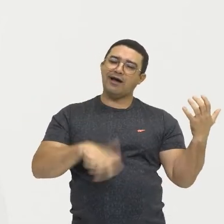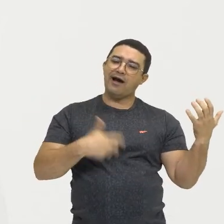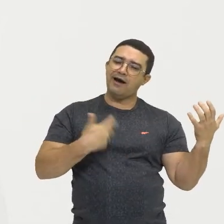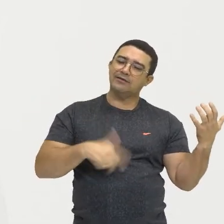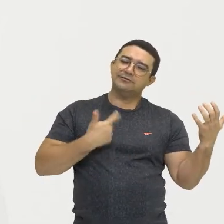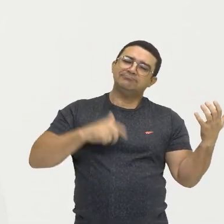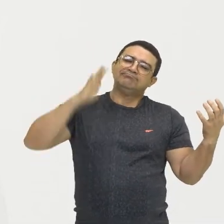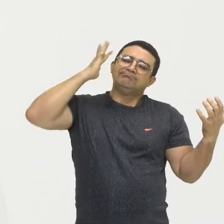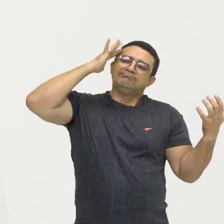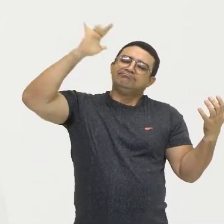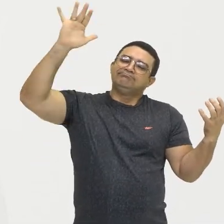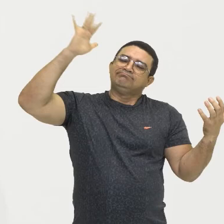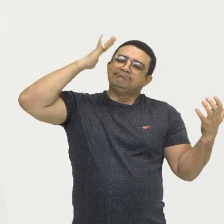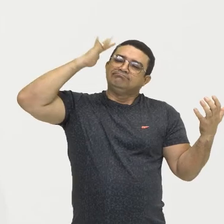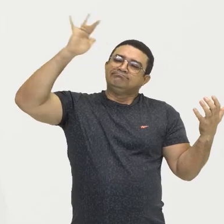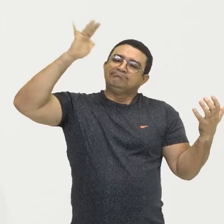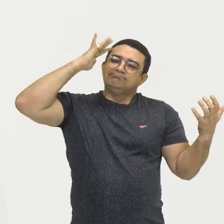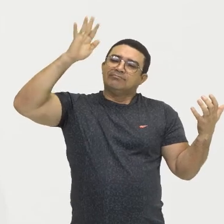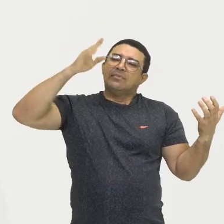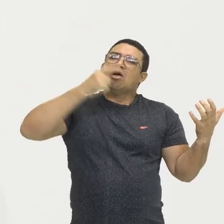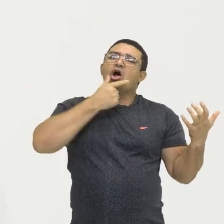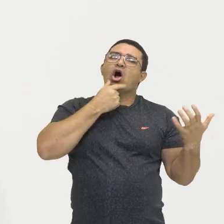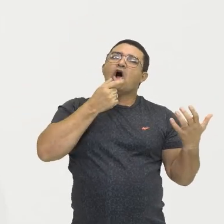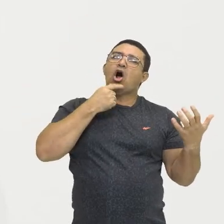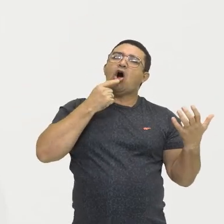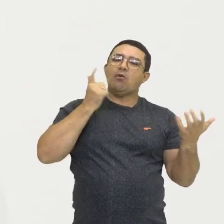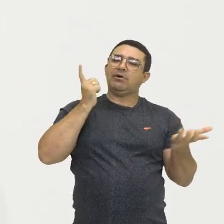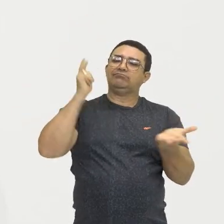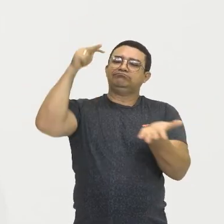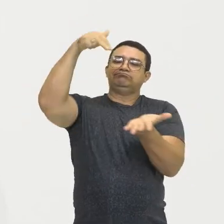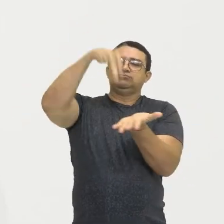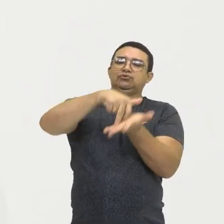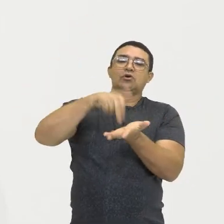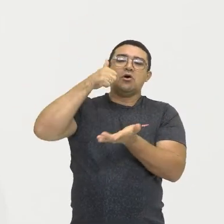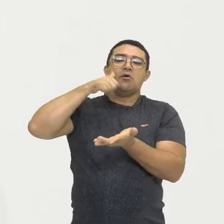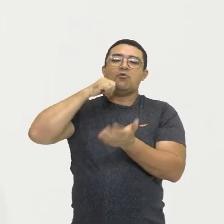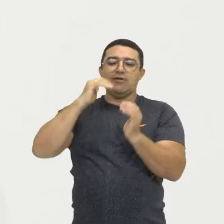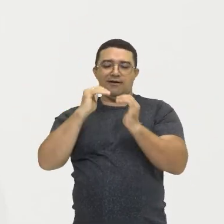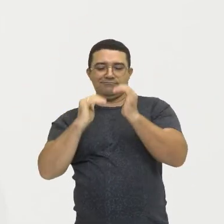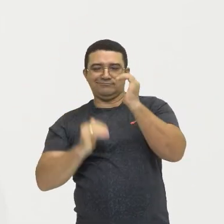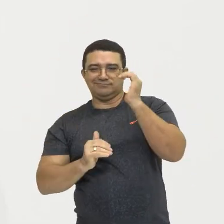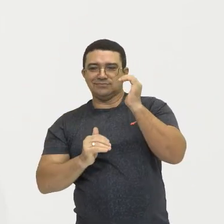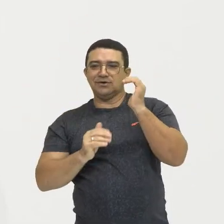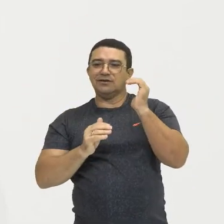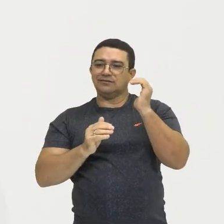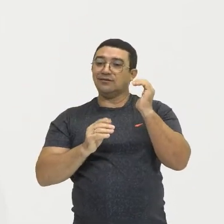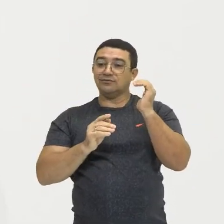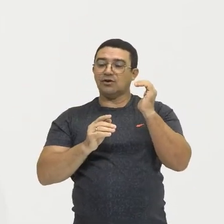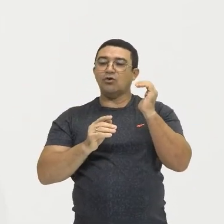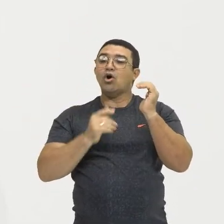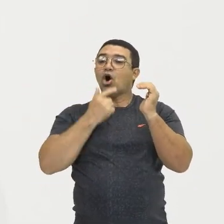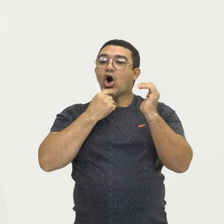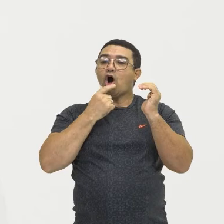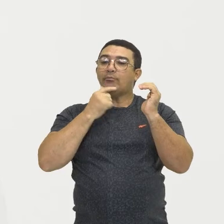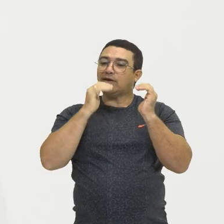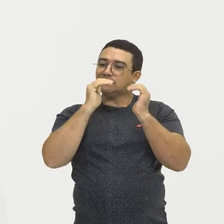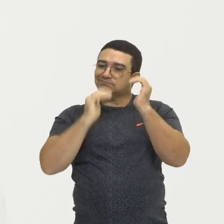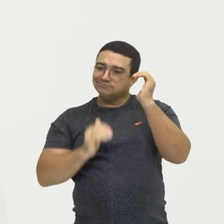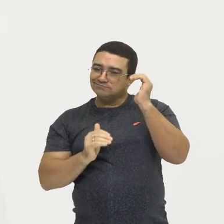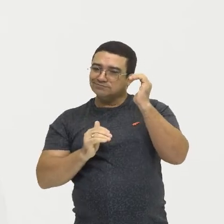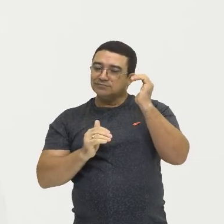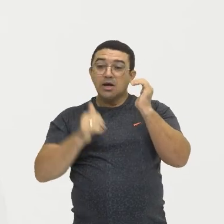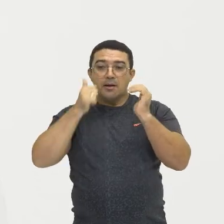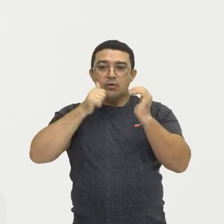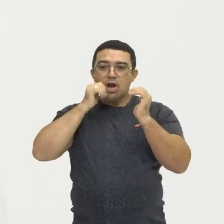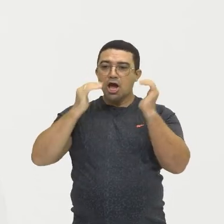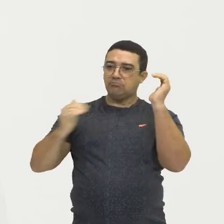aquela vassalagem, aquele servilismo, aquela coita de amor. Então, que está presente nas cantigas de amor e também